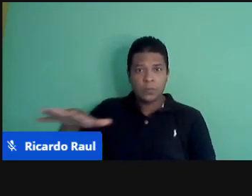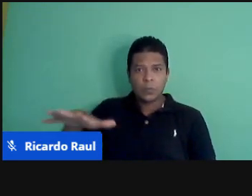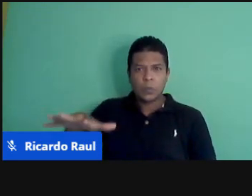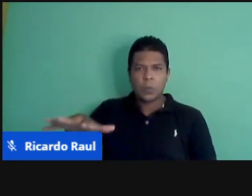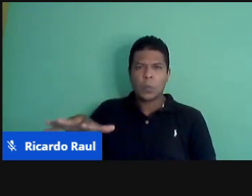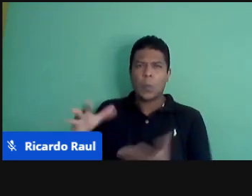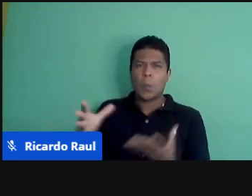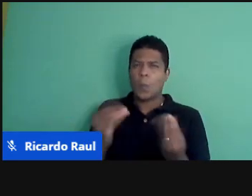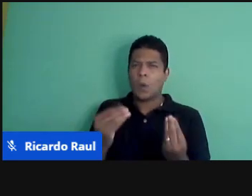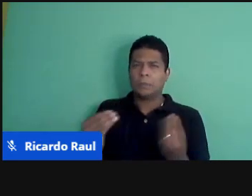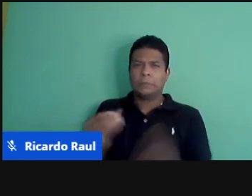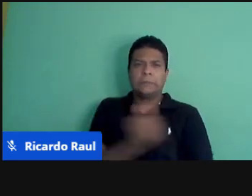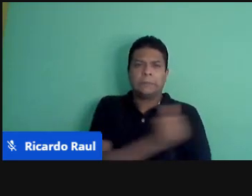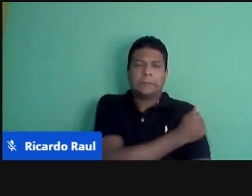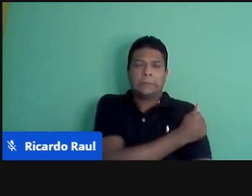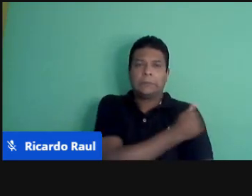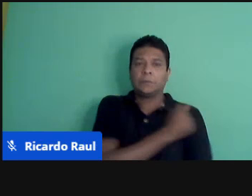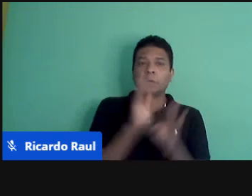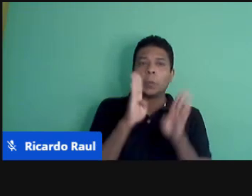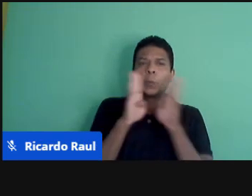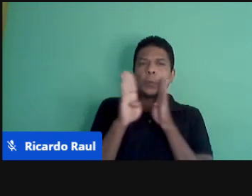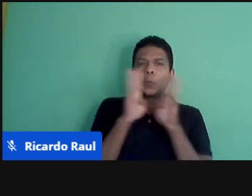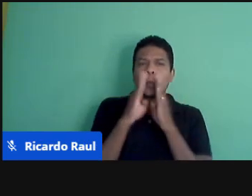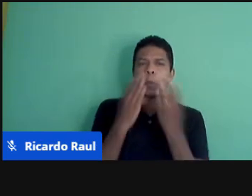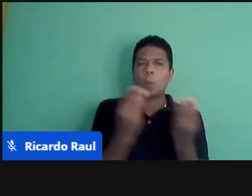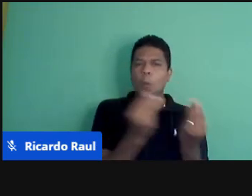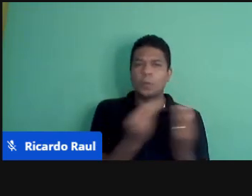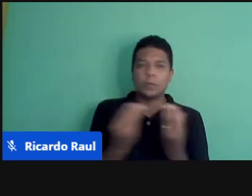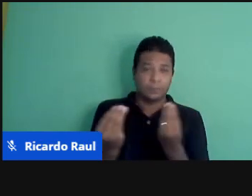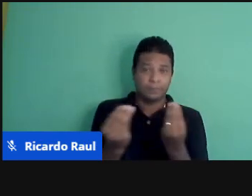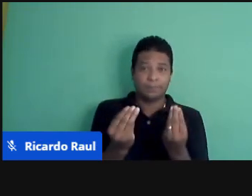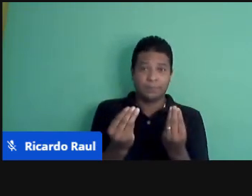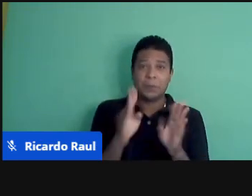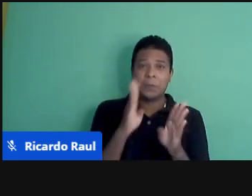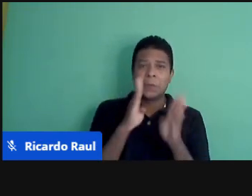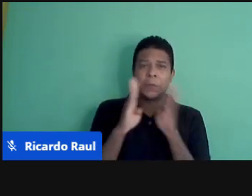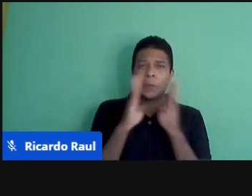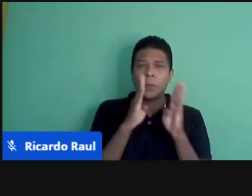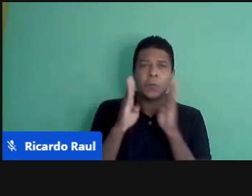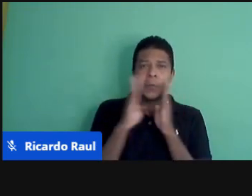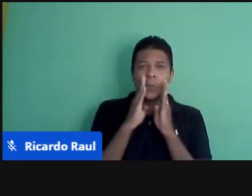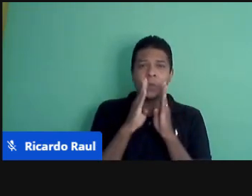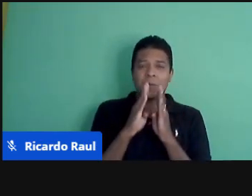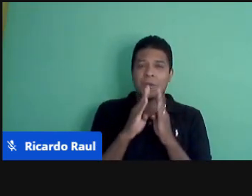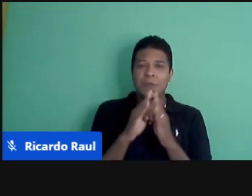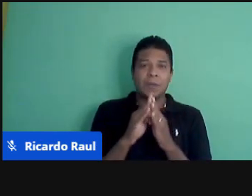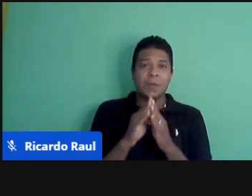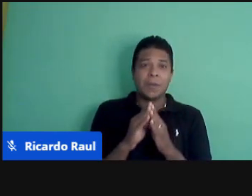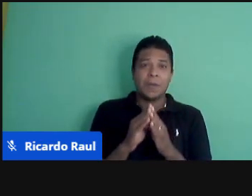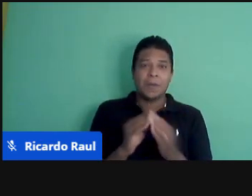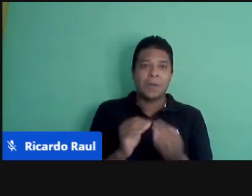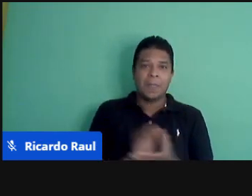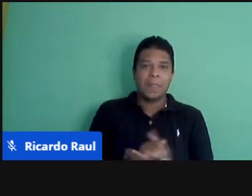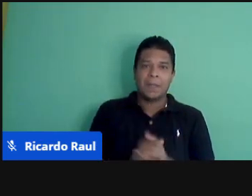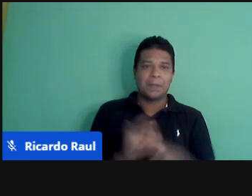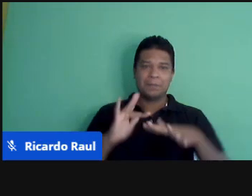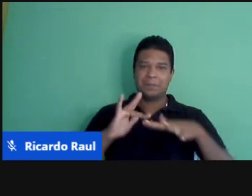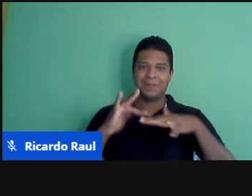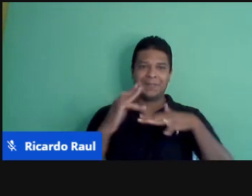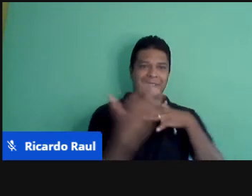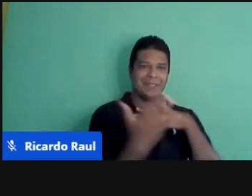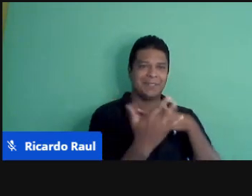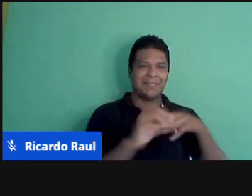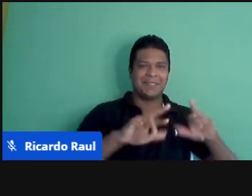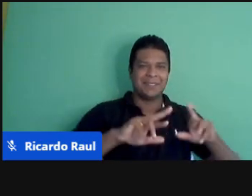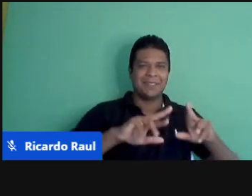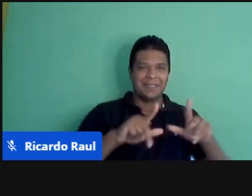muito aluno no Facebook. Muito mesmo. Meu Facebook ele não é mais uma rede social, né? Ele